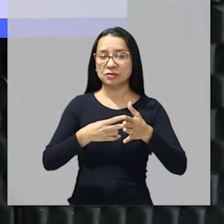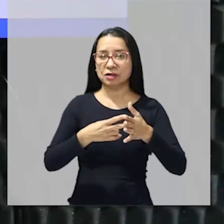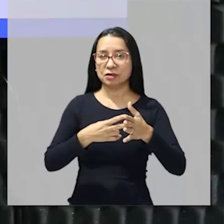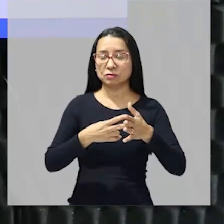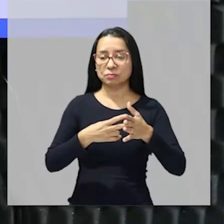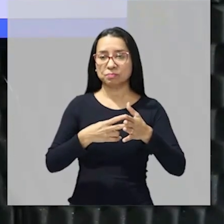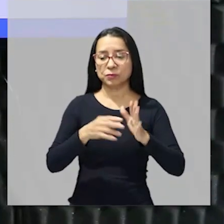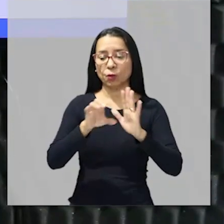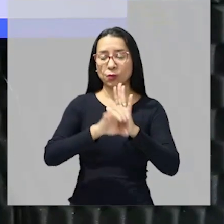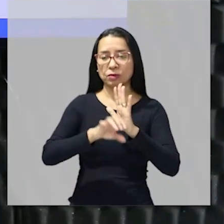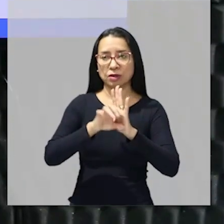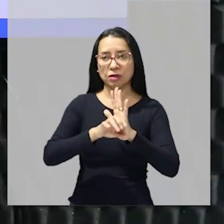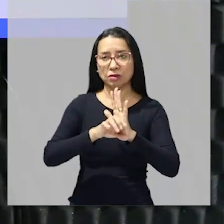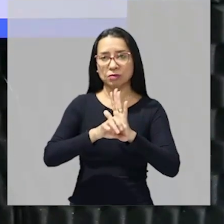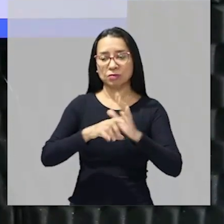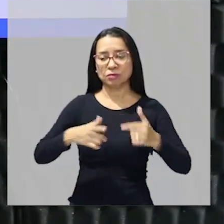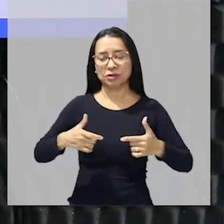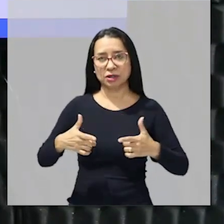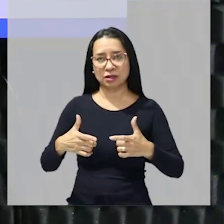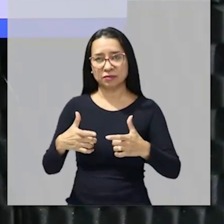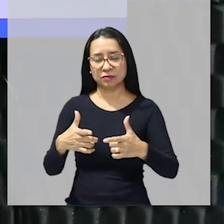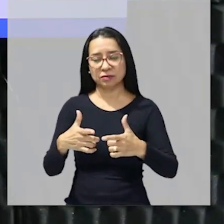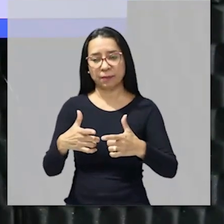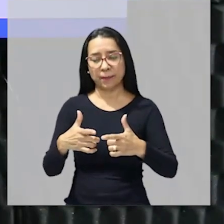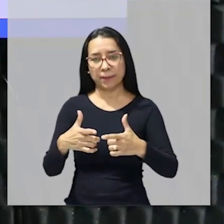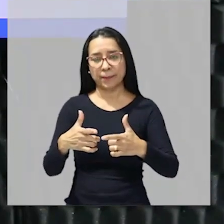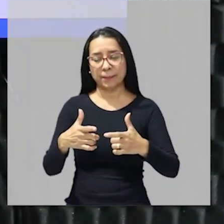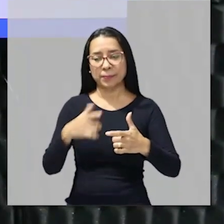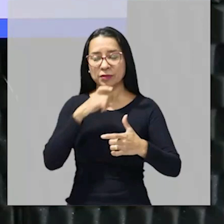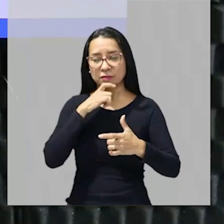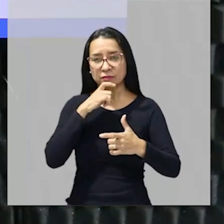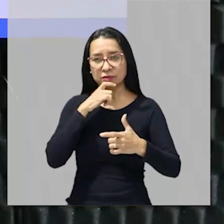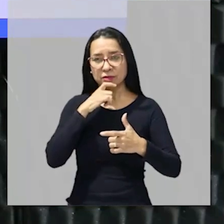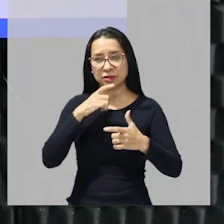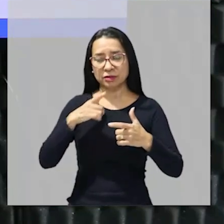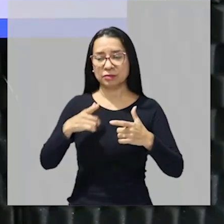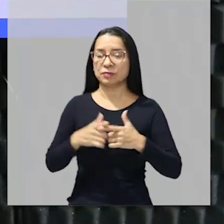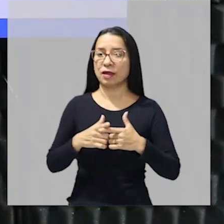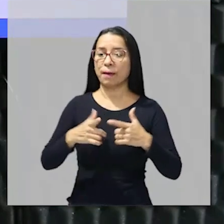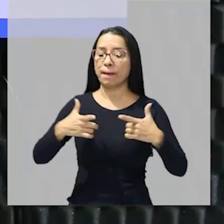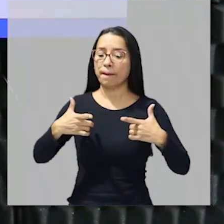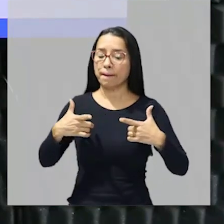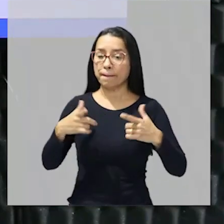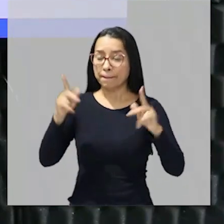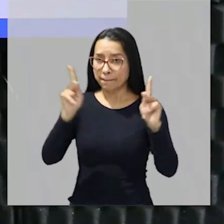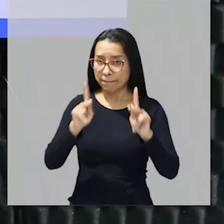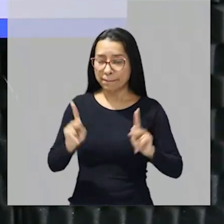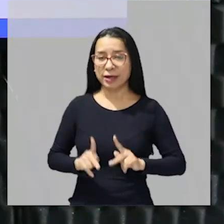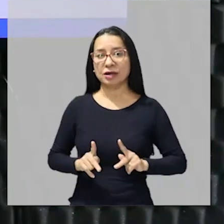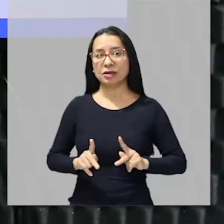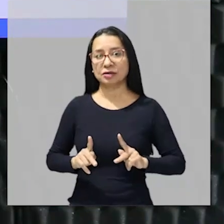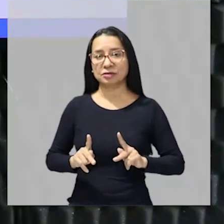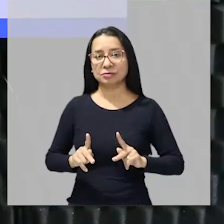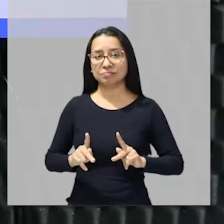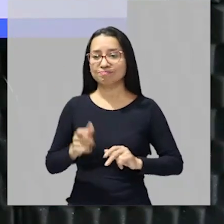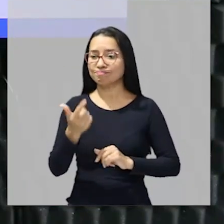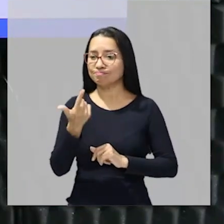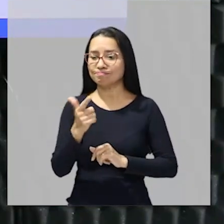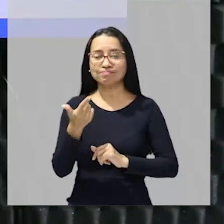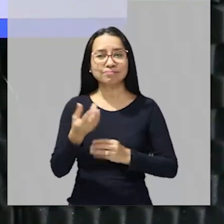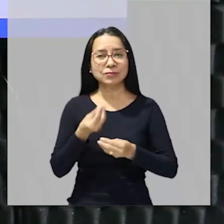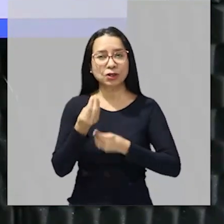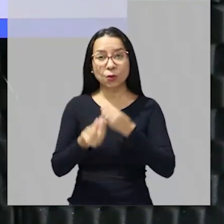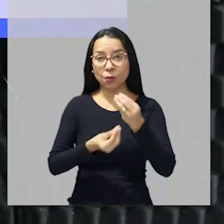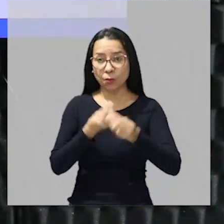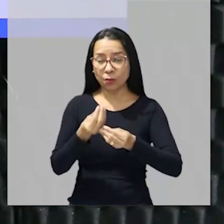só, paz impossível, guerra improvável. Inclusive essa expressão já foi até questão de